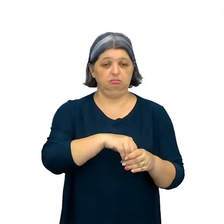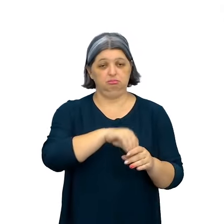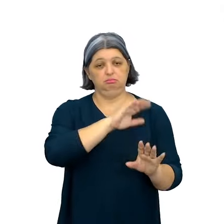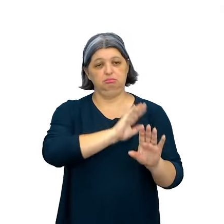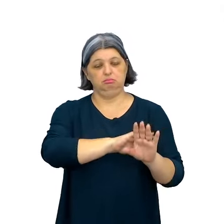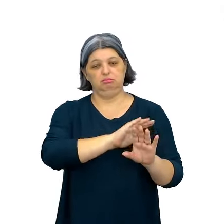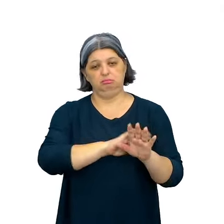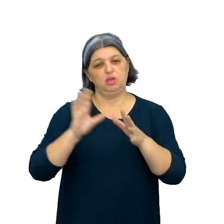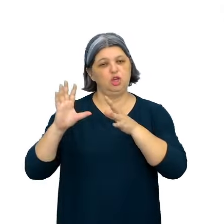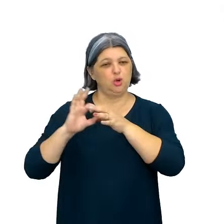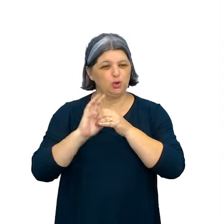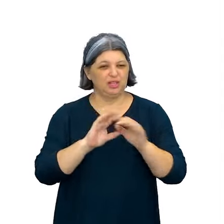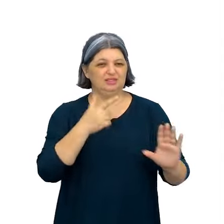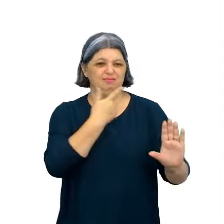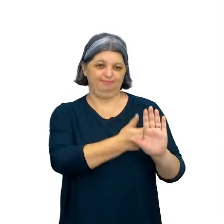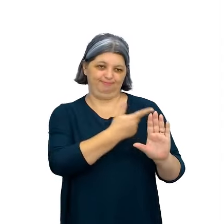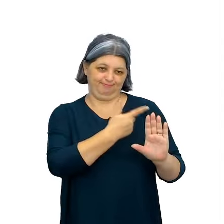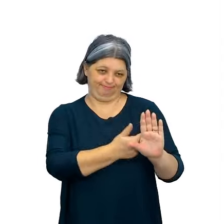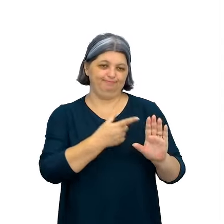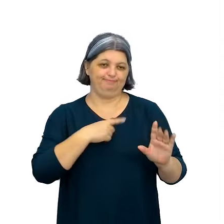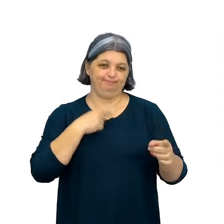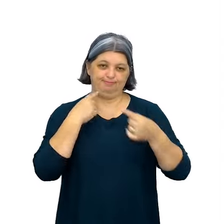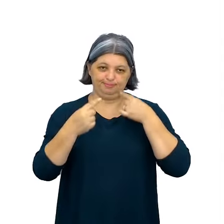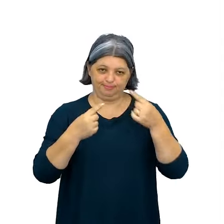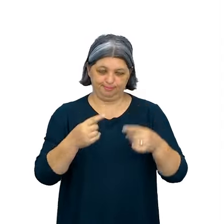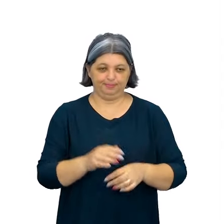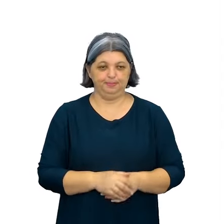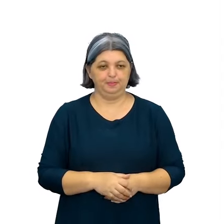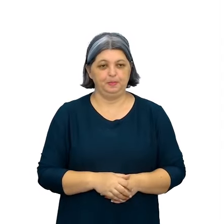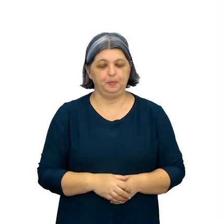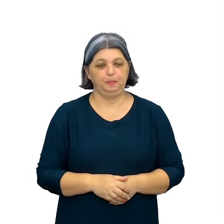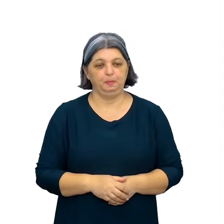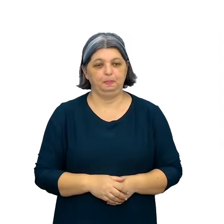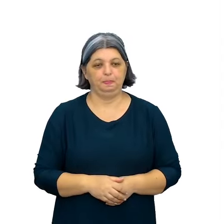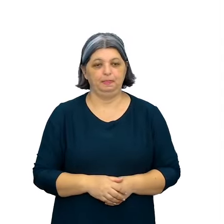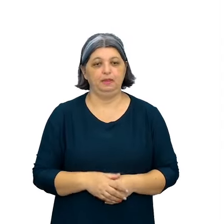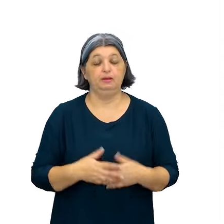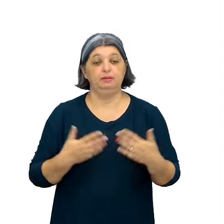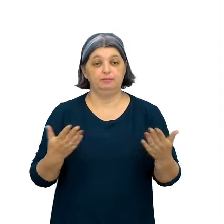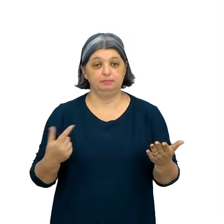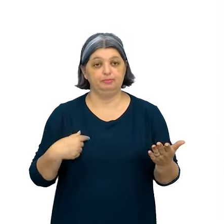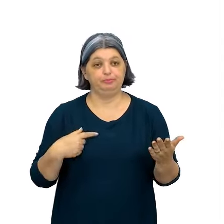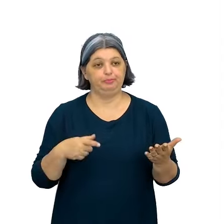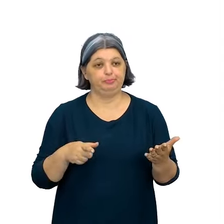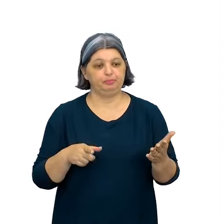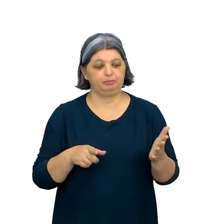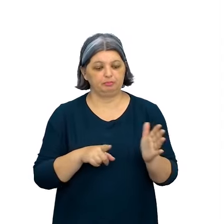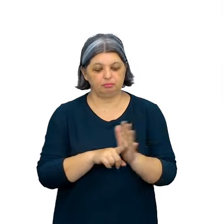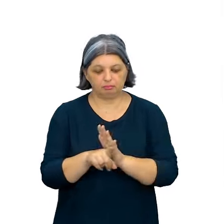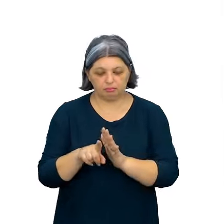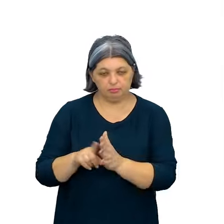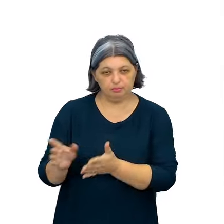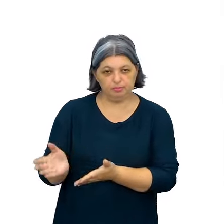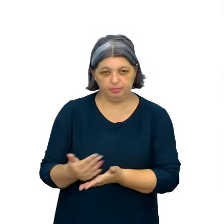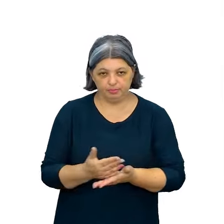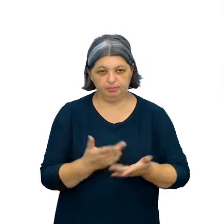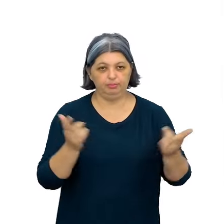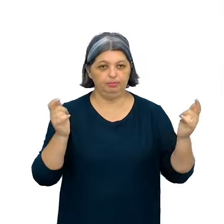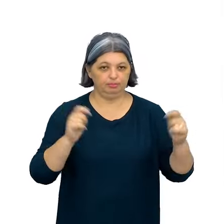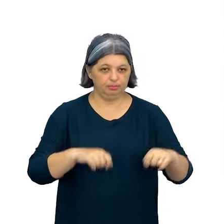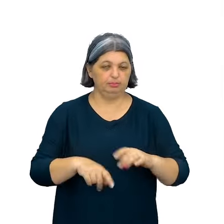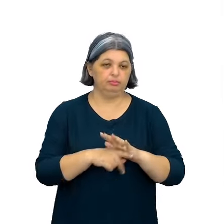das ironias e das críticas abordadas. Além disso, a partir da coleta de evidências, é possível mobilizar